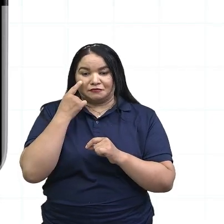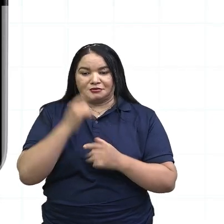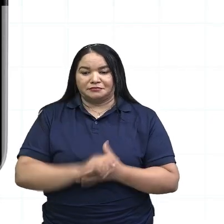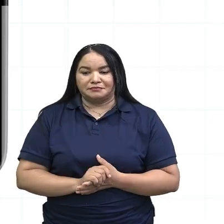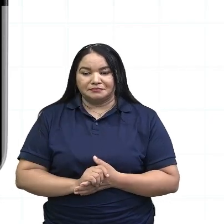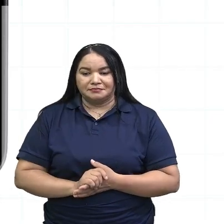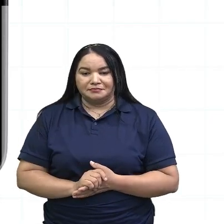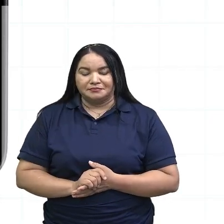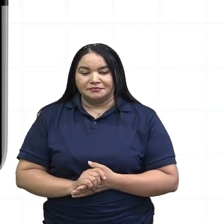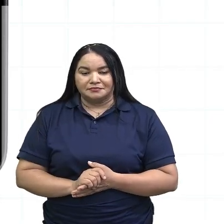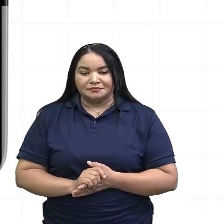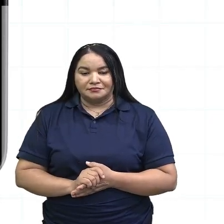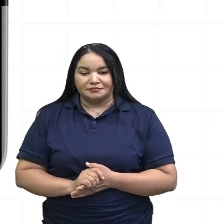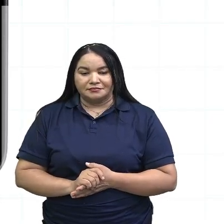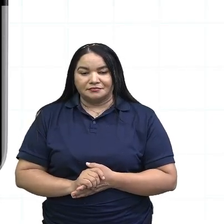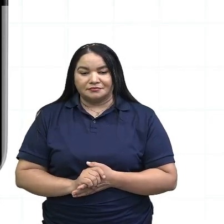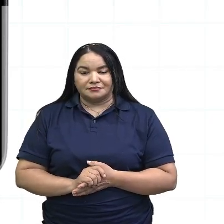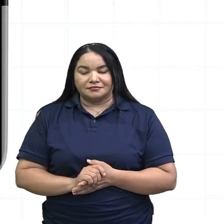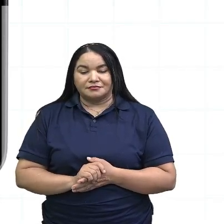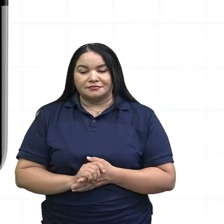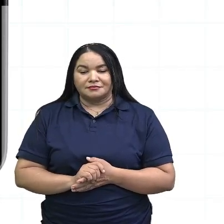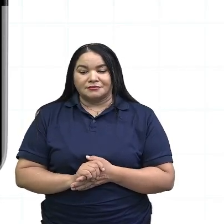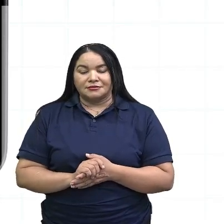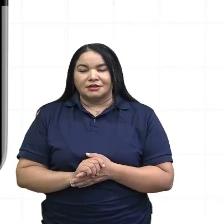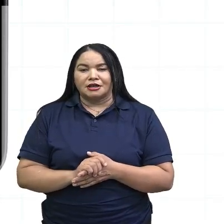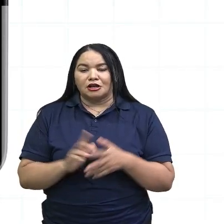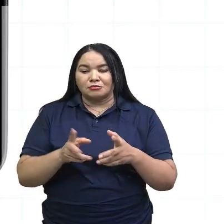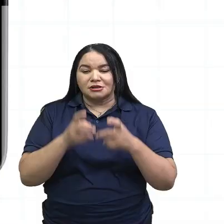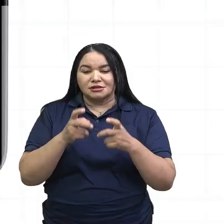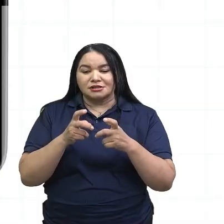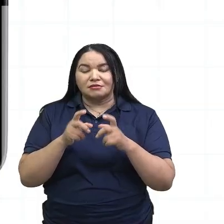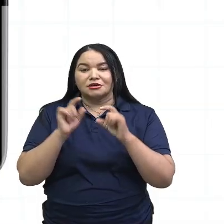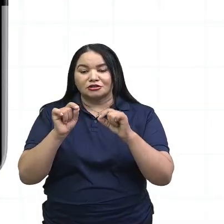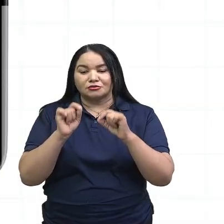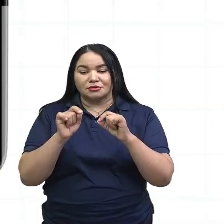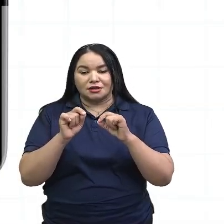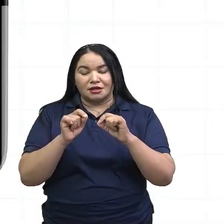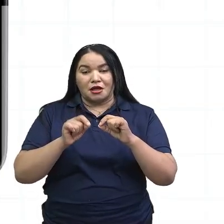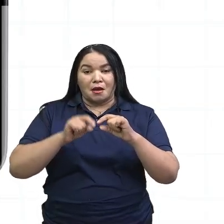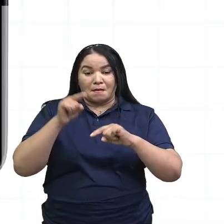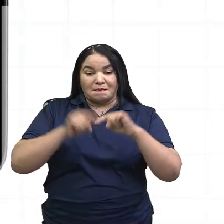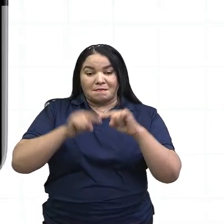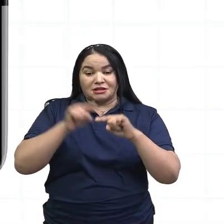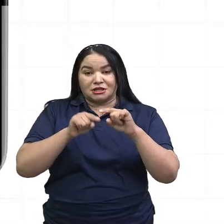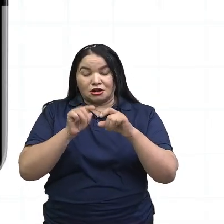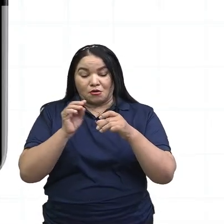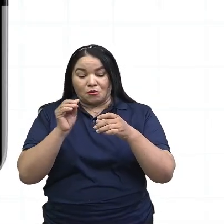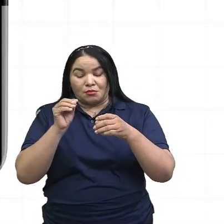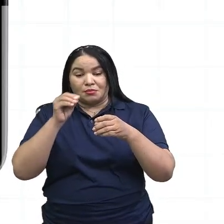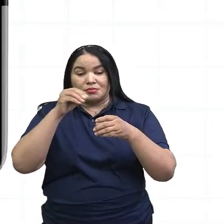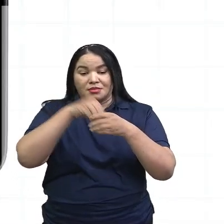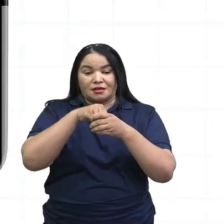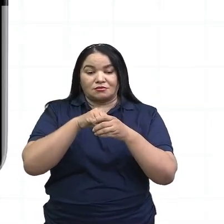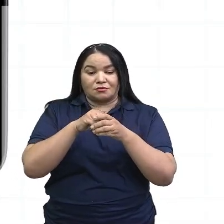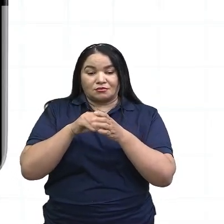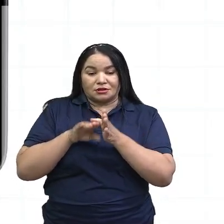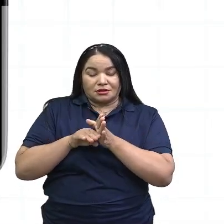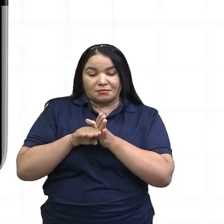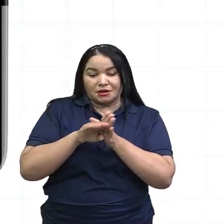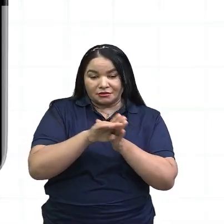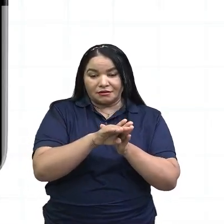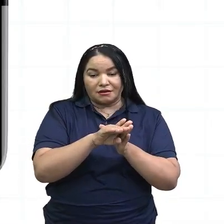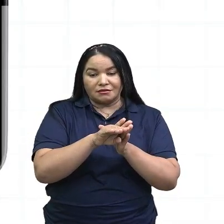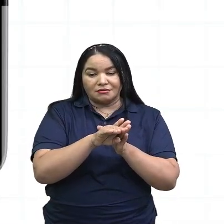vocês. Observe que o bacteriófago ele vai colocar ali o seu material genético dentro dessa bactéria. Observa